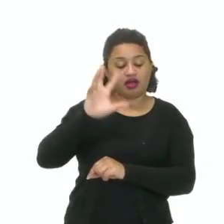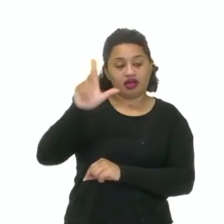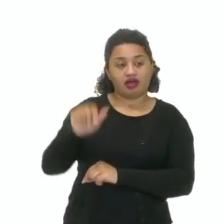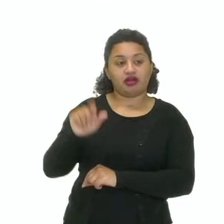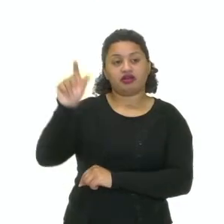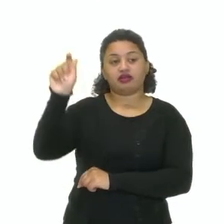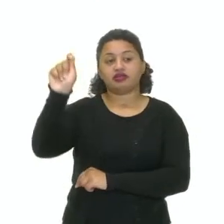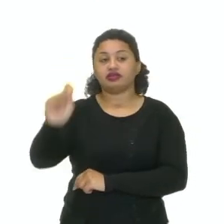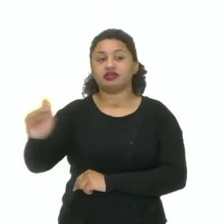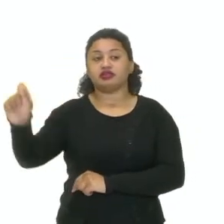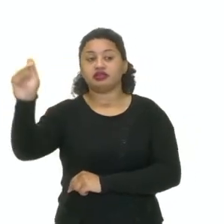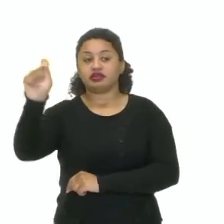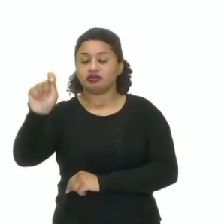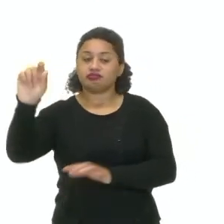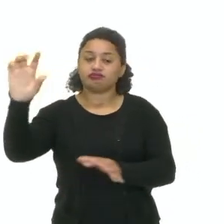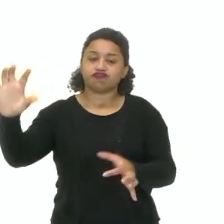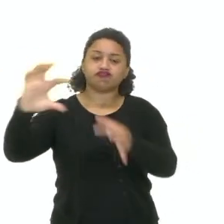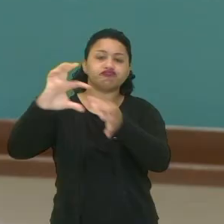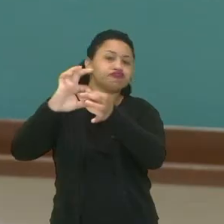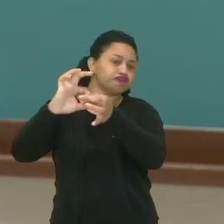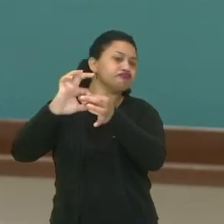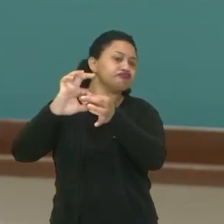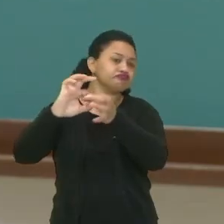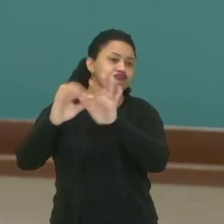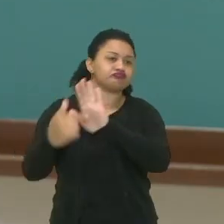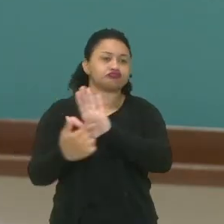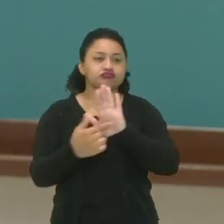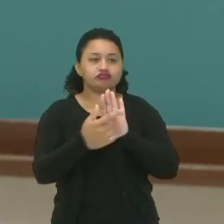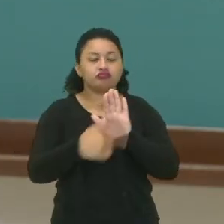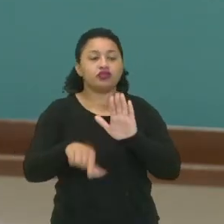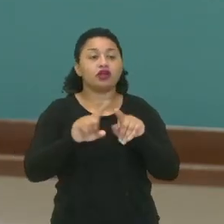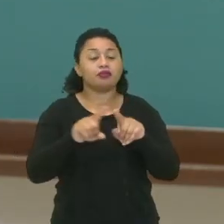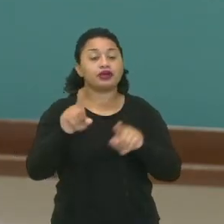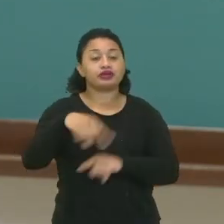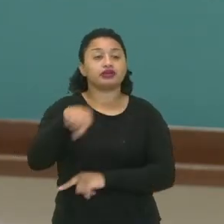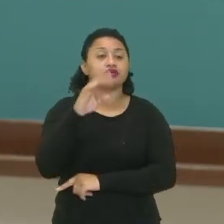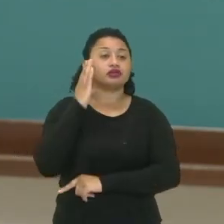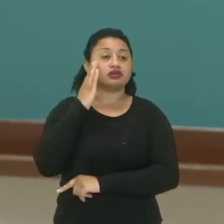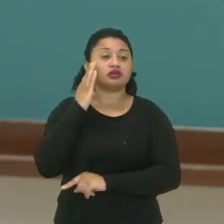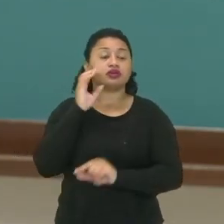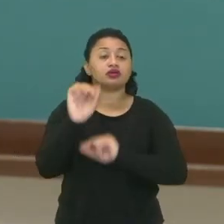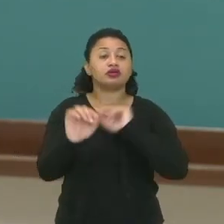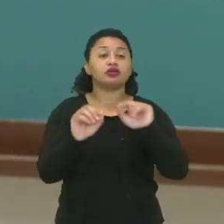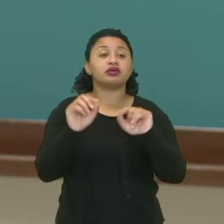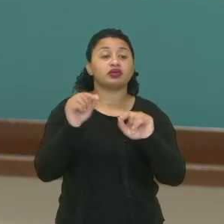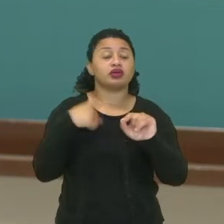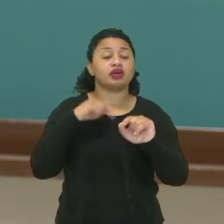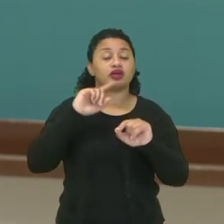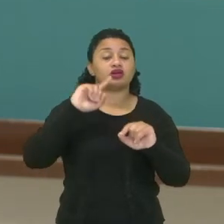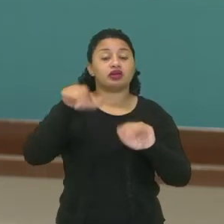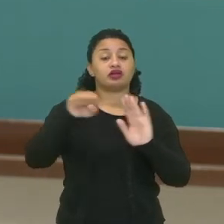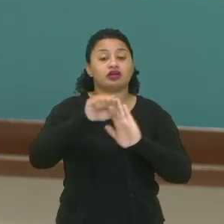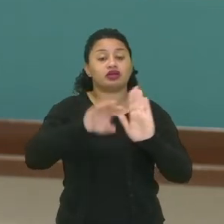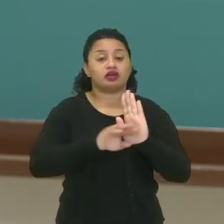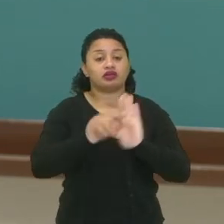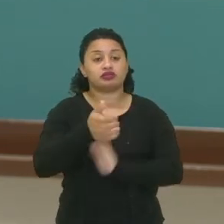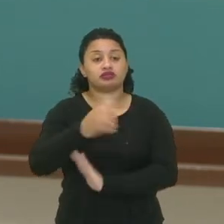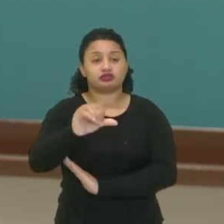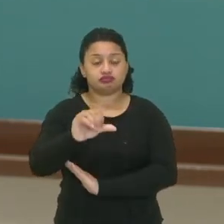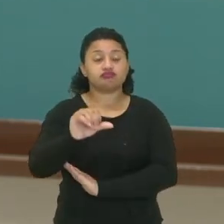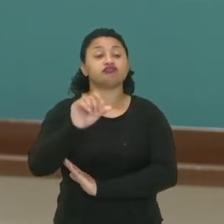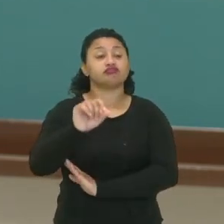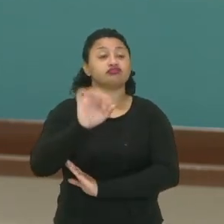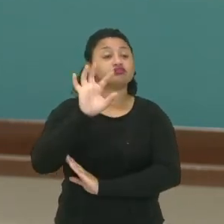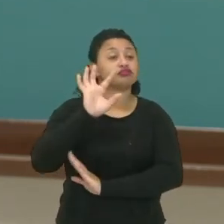a Ásia, né? Melhor mostrando aqui para vocês. Mas vocês sabiam que é importante saber que a partir do século XIX, a África